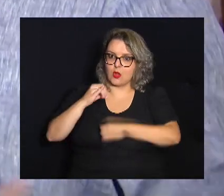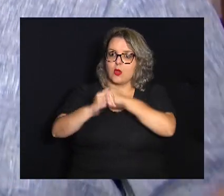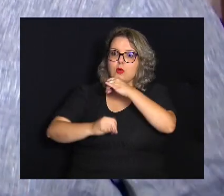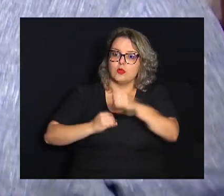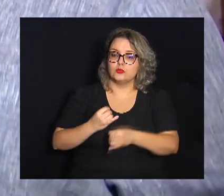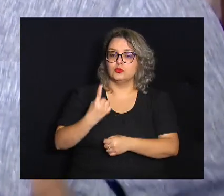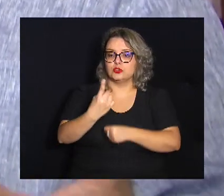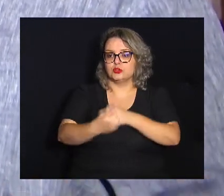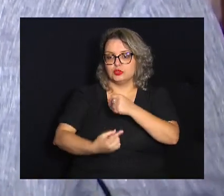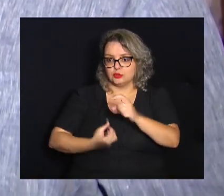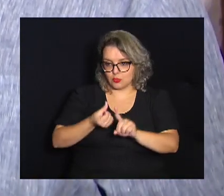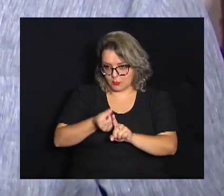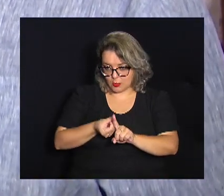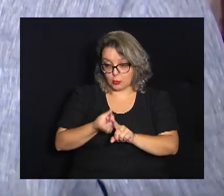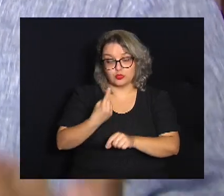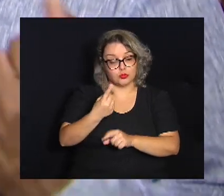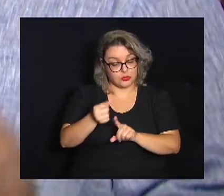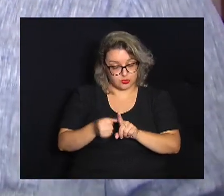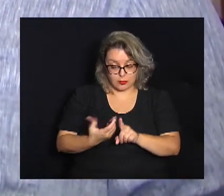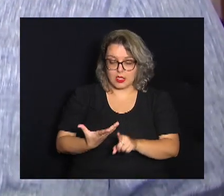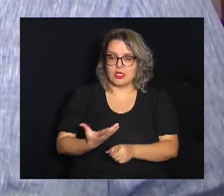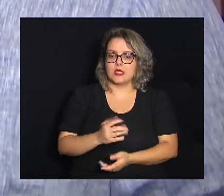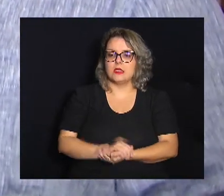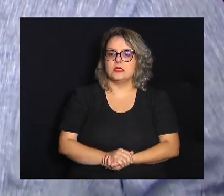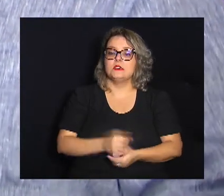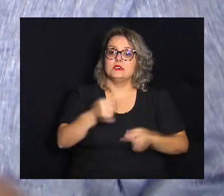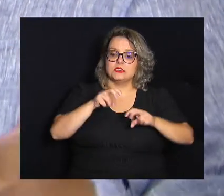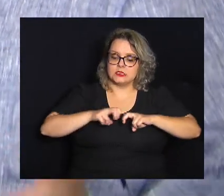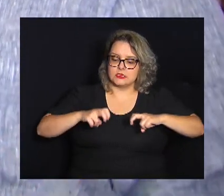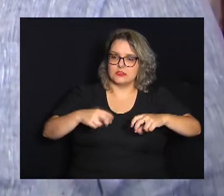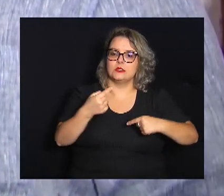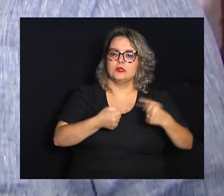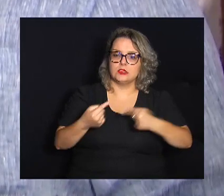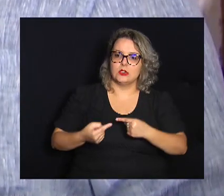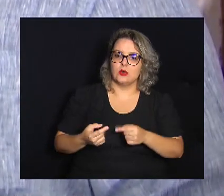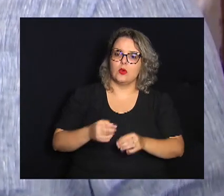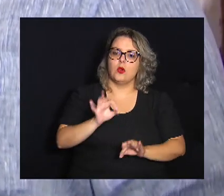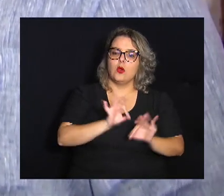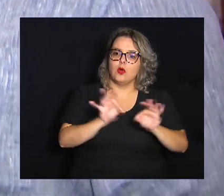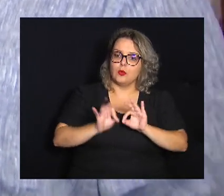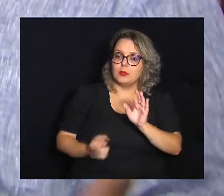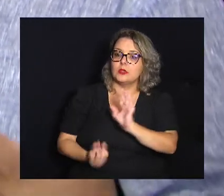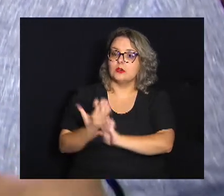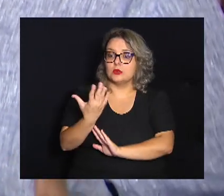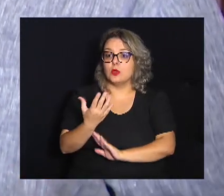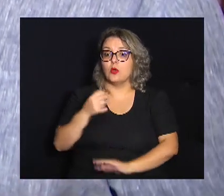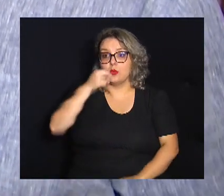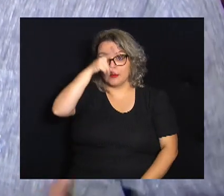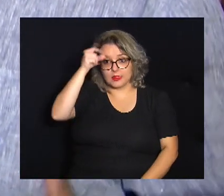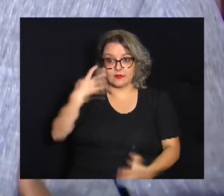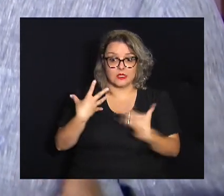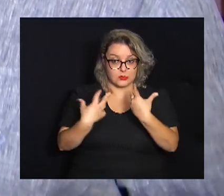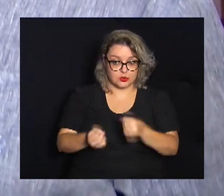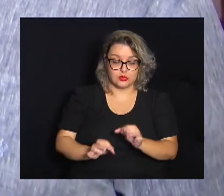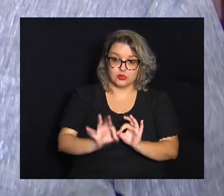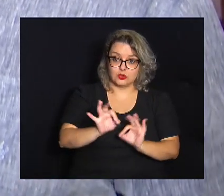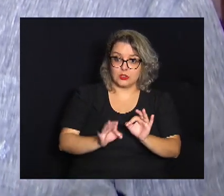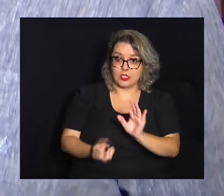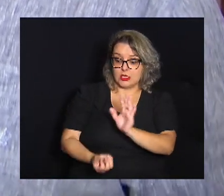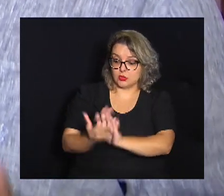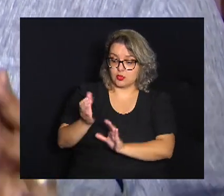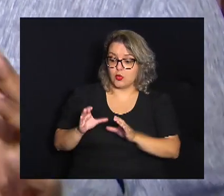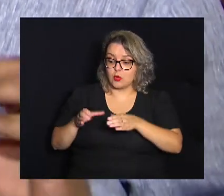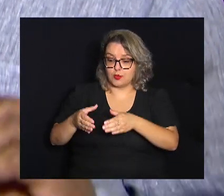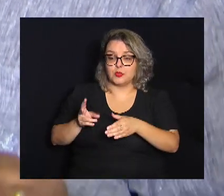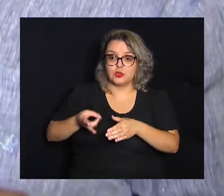mês, sentamos, discutimos, saiu o plano, o prefeito sancionou esse plano e criou um comitê